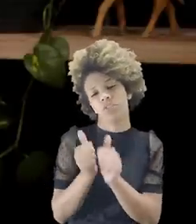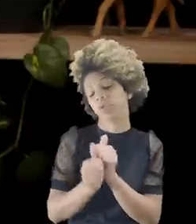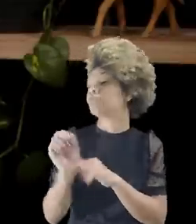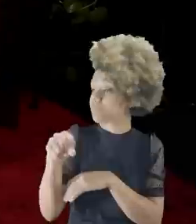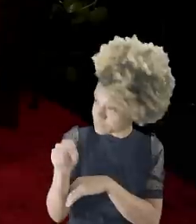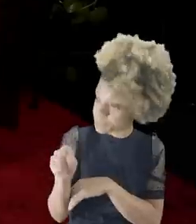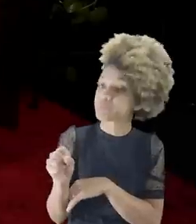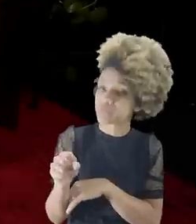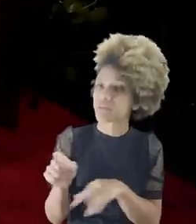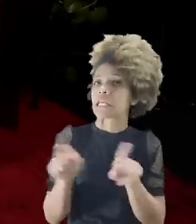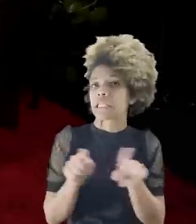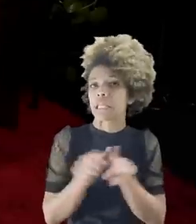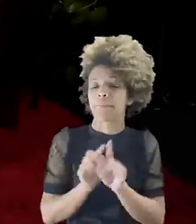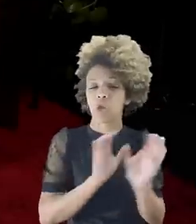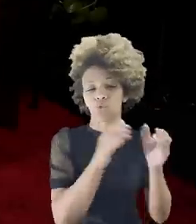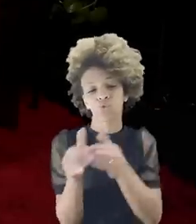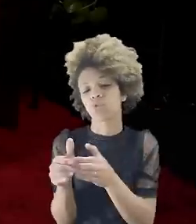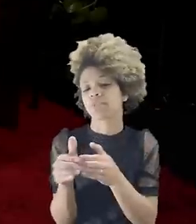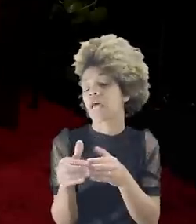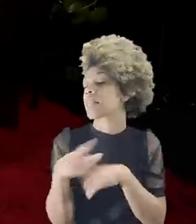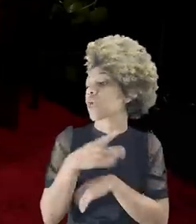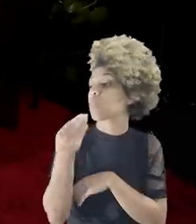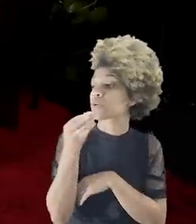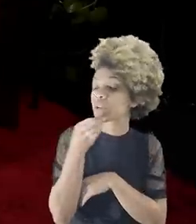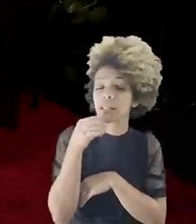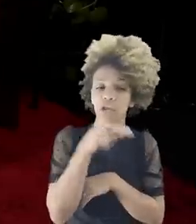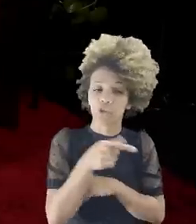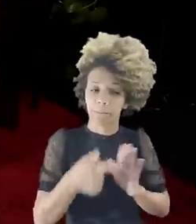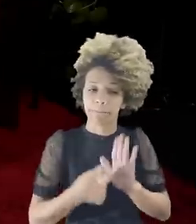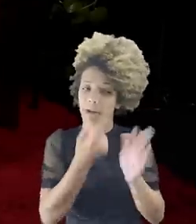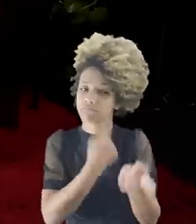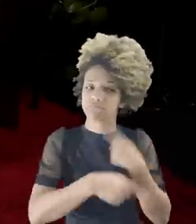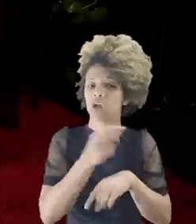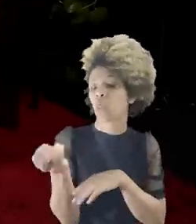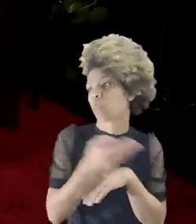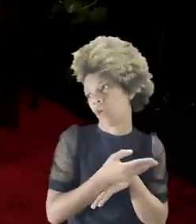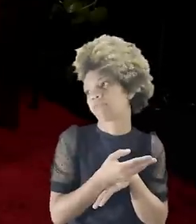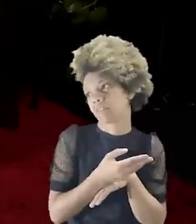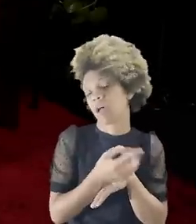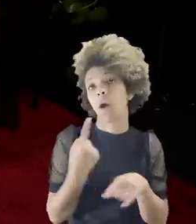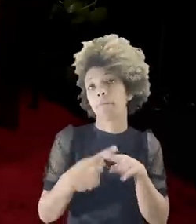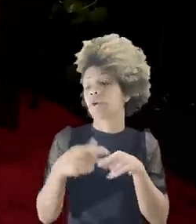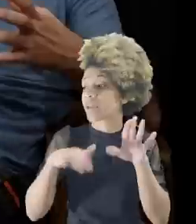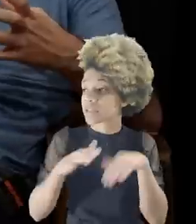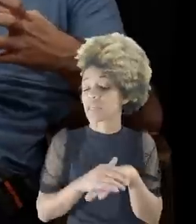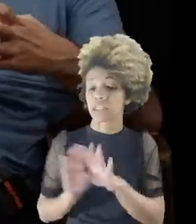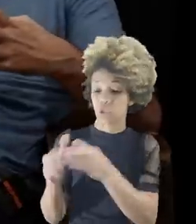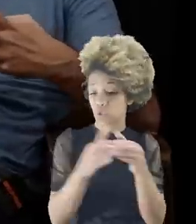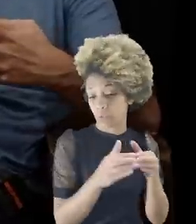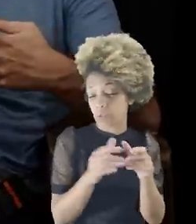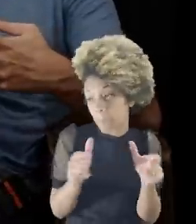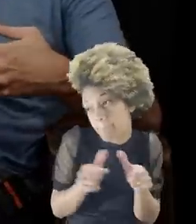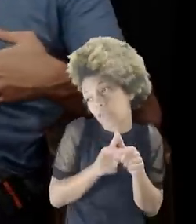democratiza e você os times que não foram tão bem você dá uma chance para eles darem uma alavancada com novos talentos que às vezes esses